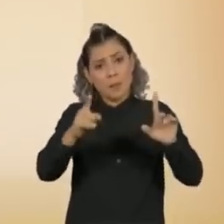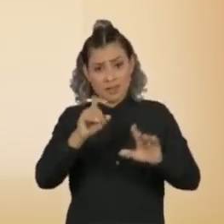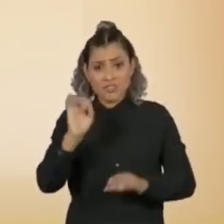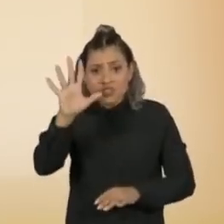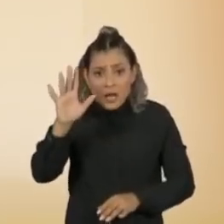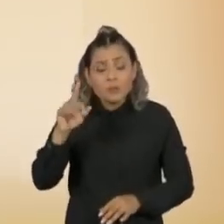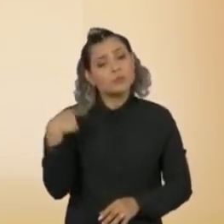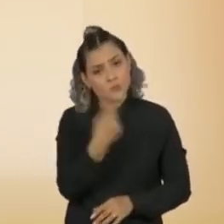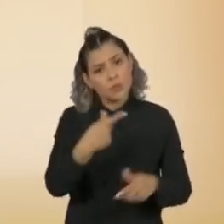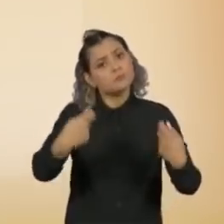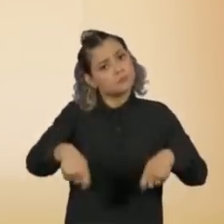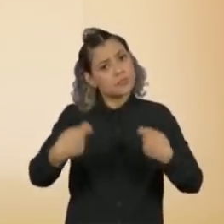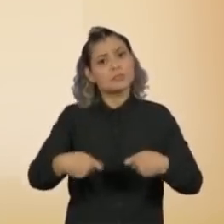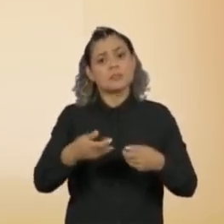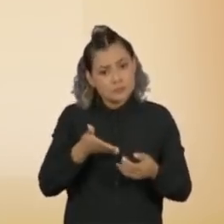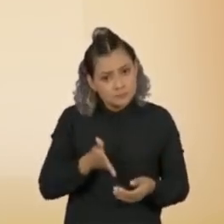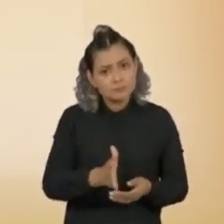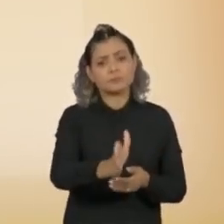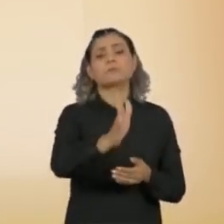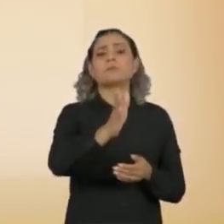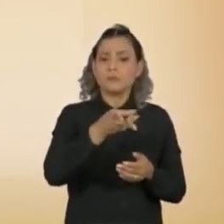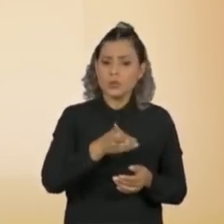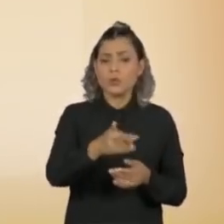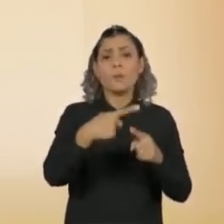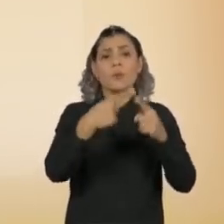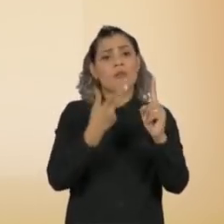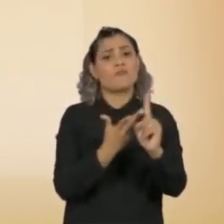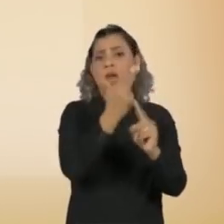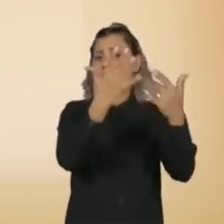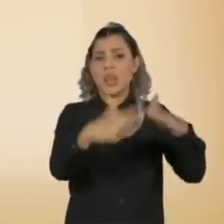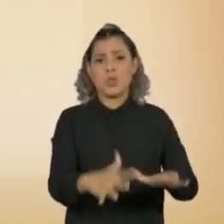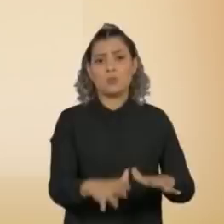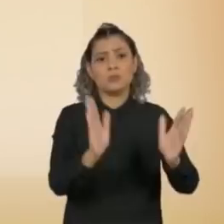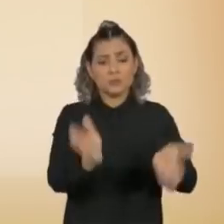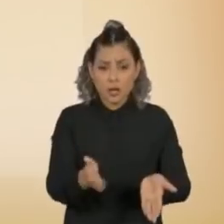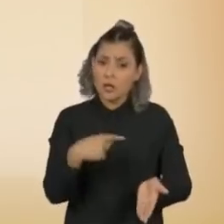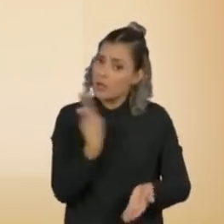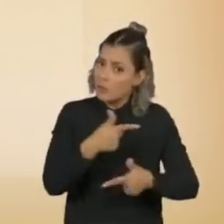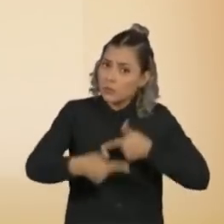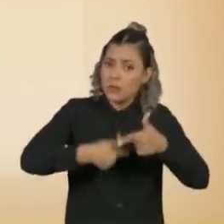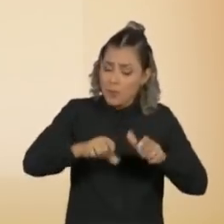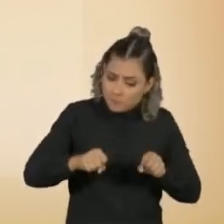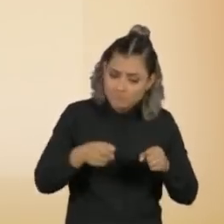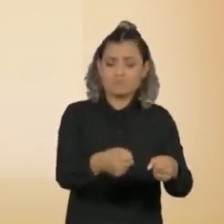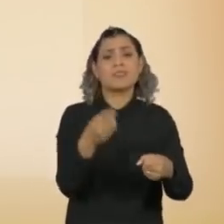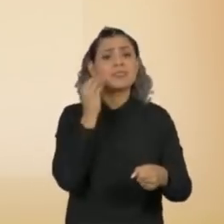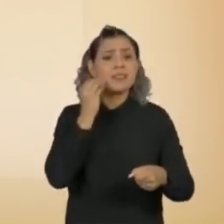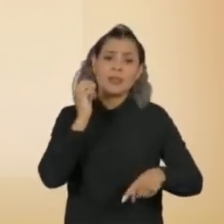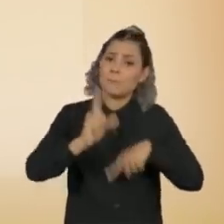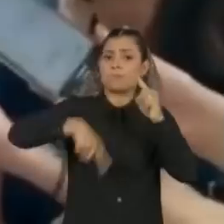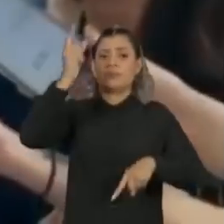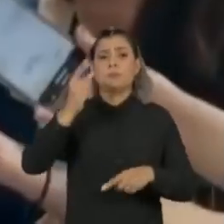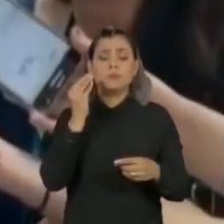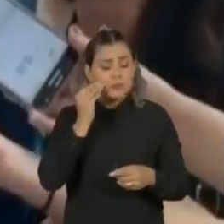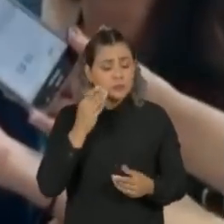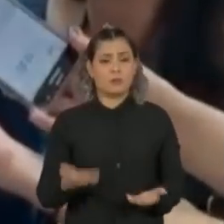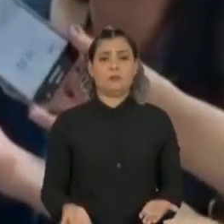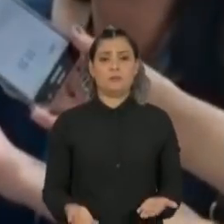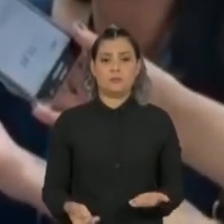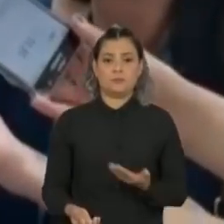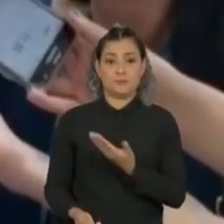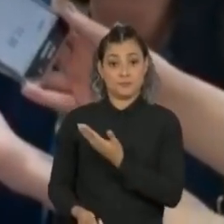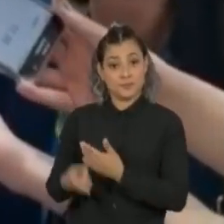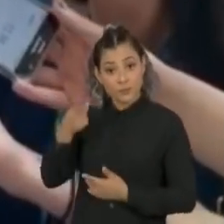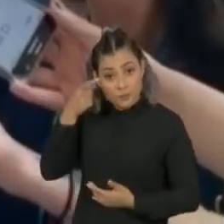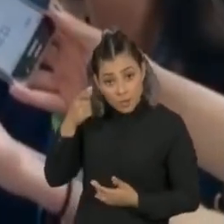estado precisa primeiro se reerguer. Está falido e estou trabalhando para reverter essa situação. Não pode